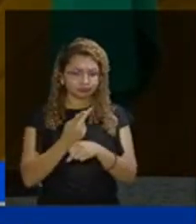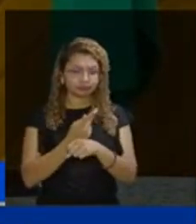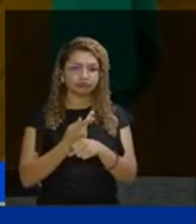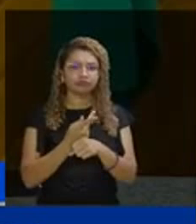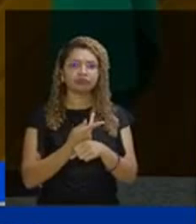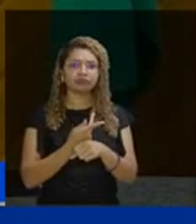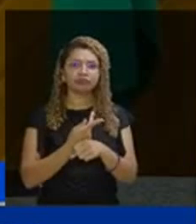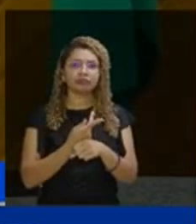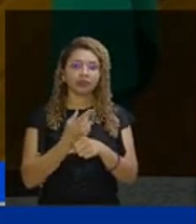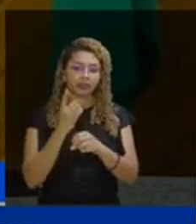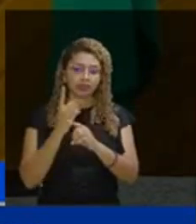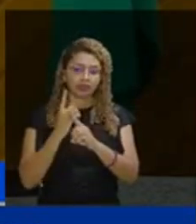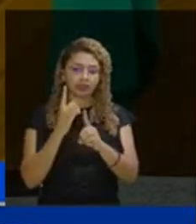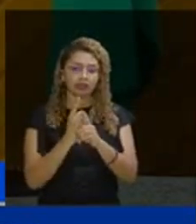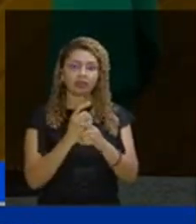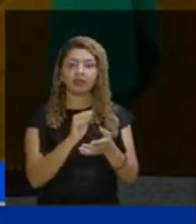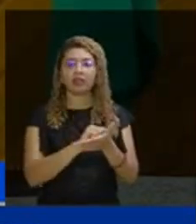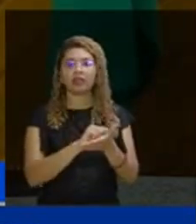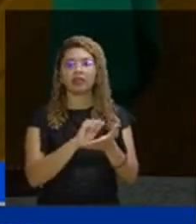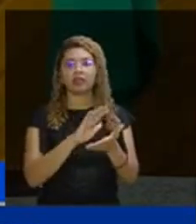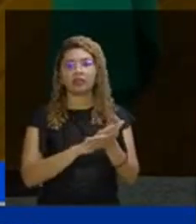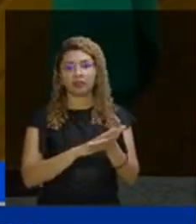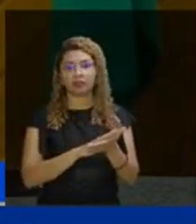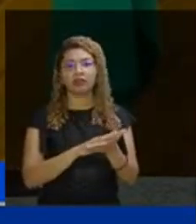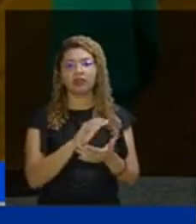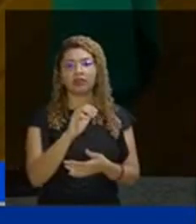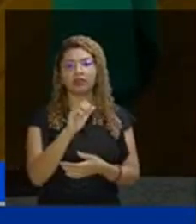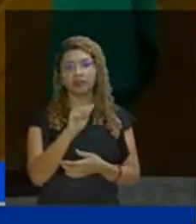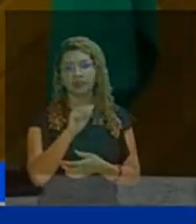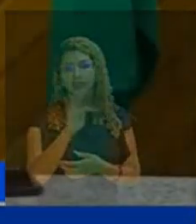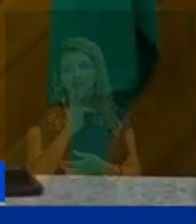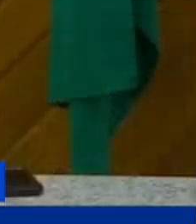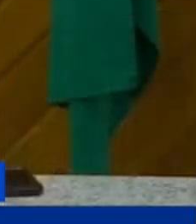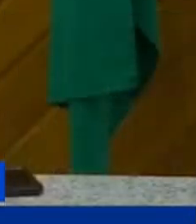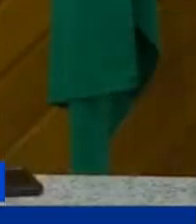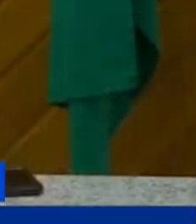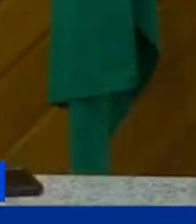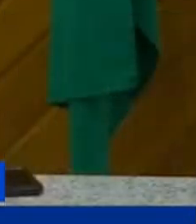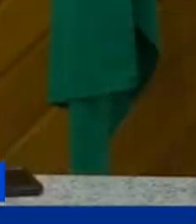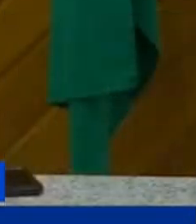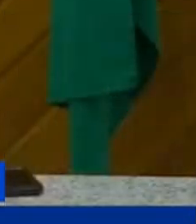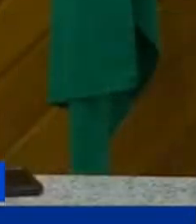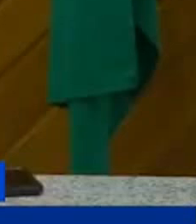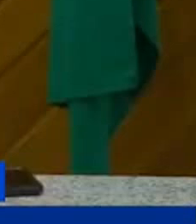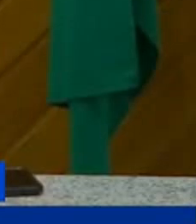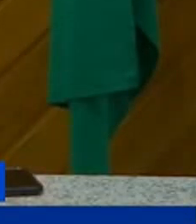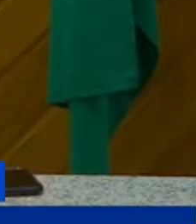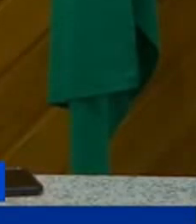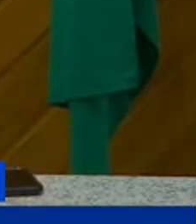não me recordo, que o retorno do doutor Lages seria na próxima segunda-feira.